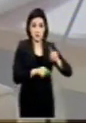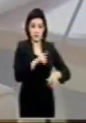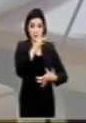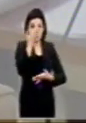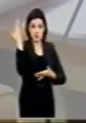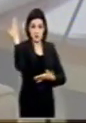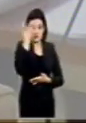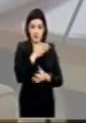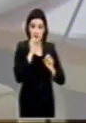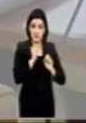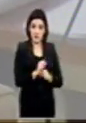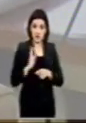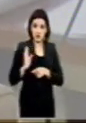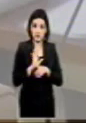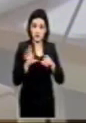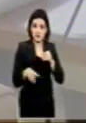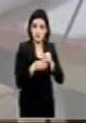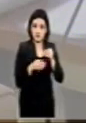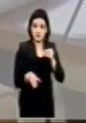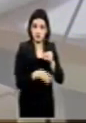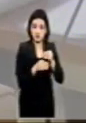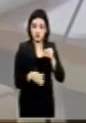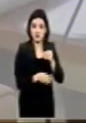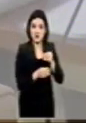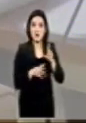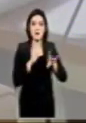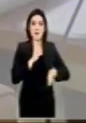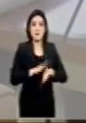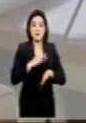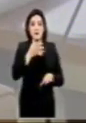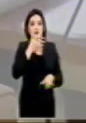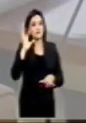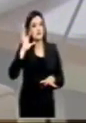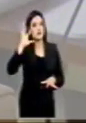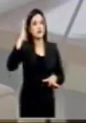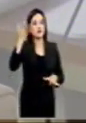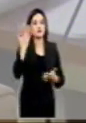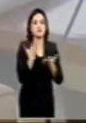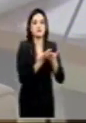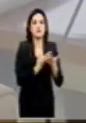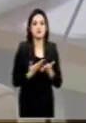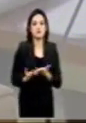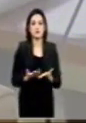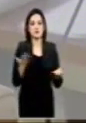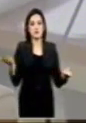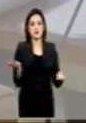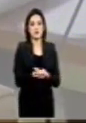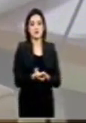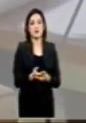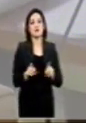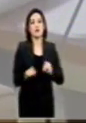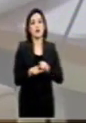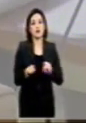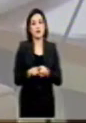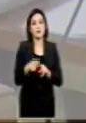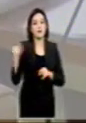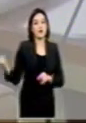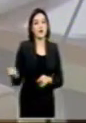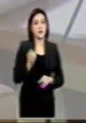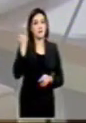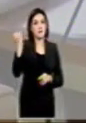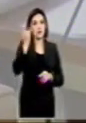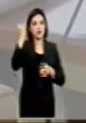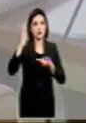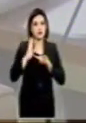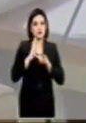para a formação de convicção ou da convicção do titular da ação penal. Ganha especial relevo nesse cenário